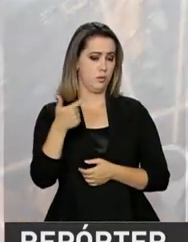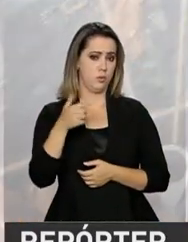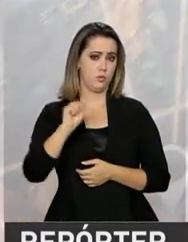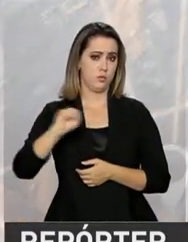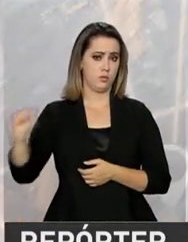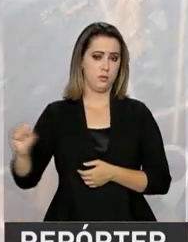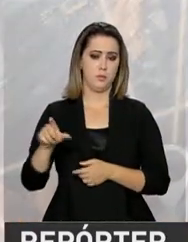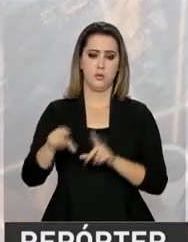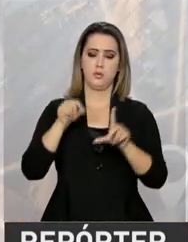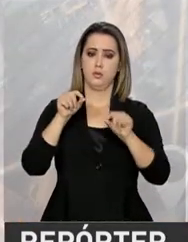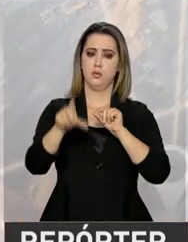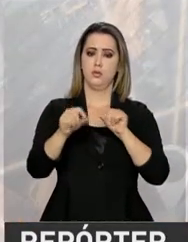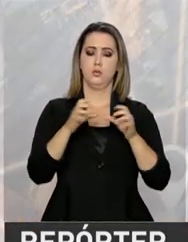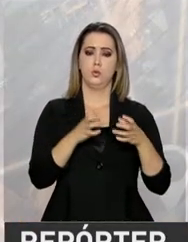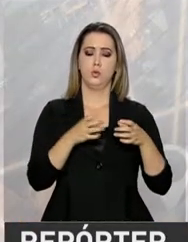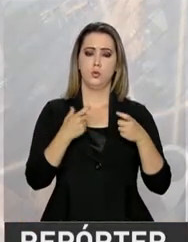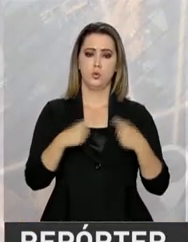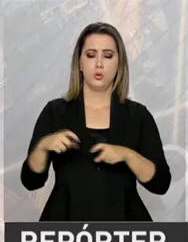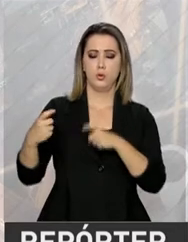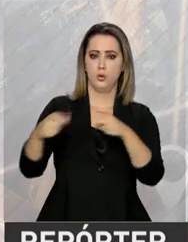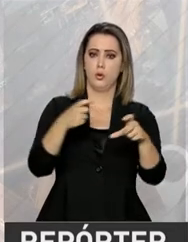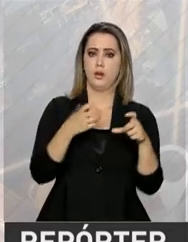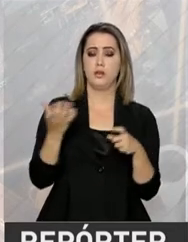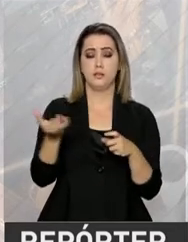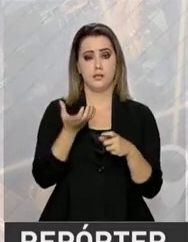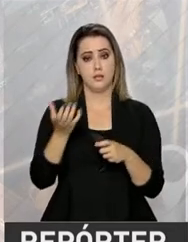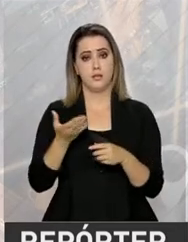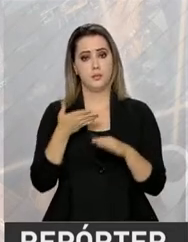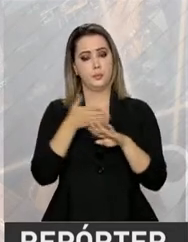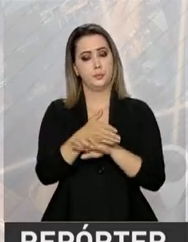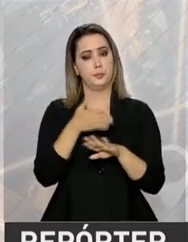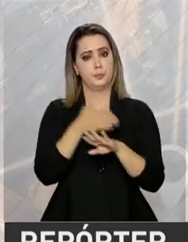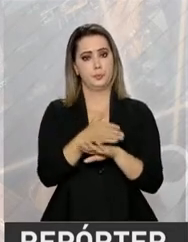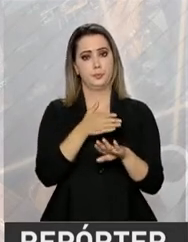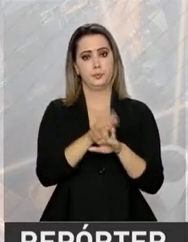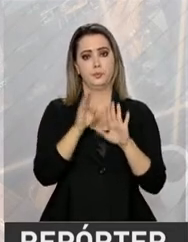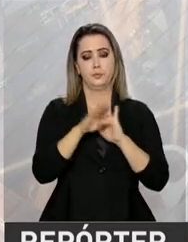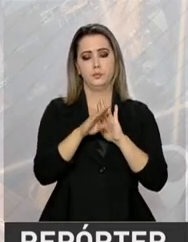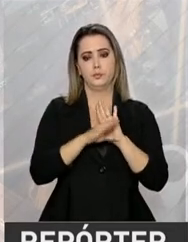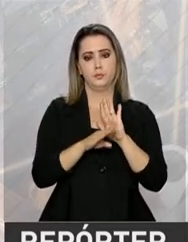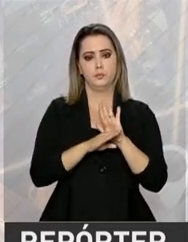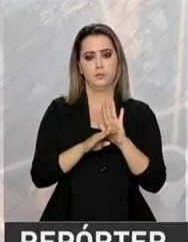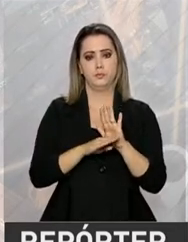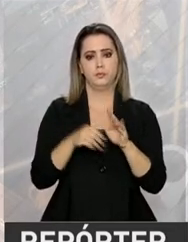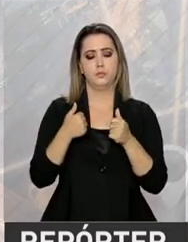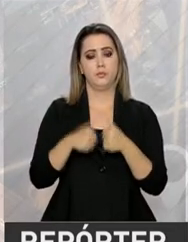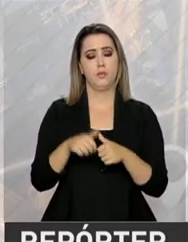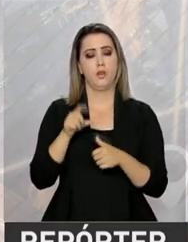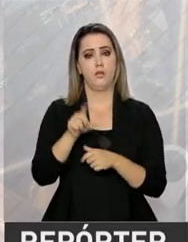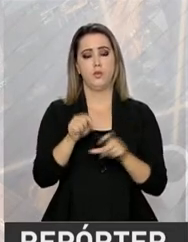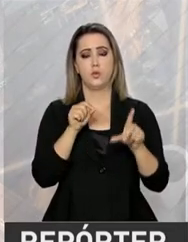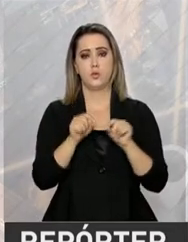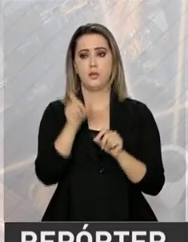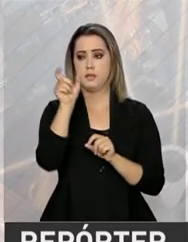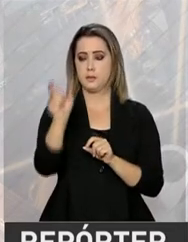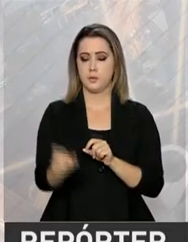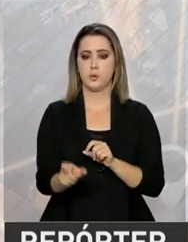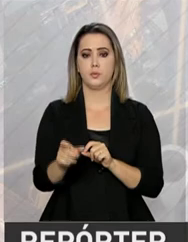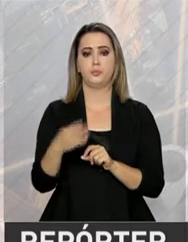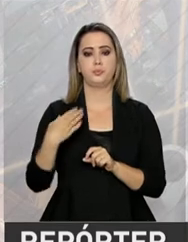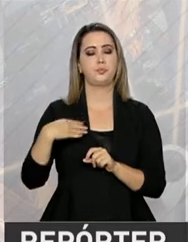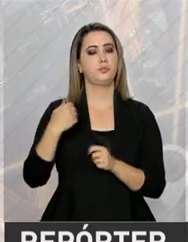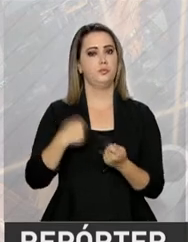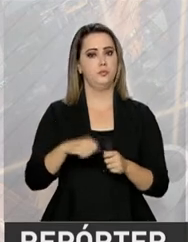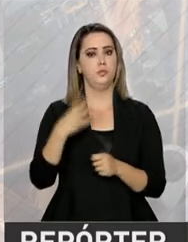vai selecionar os telecentros interessados em participar do programa que vão indicar os agentes eles vão